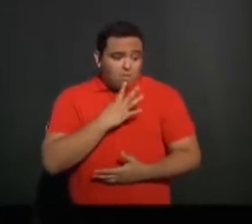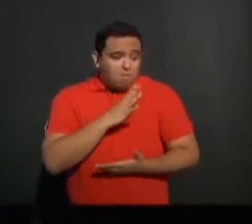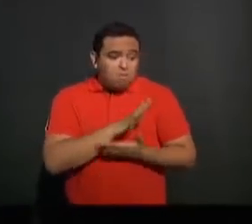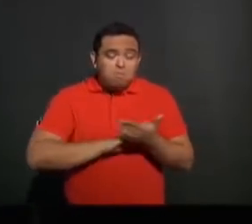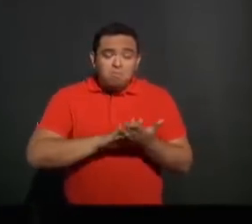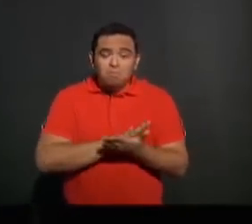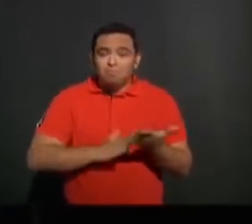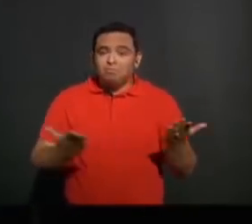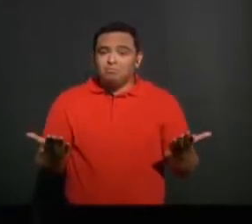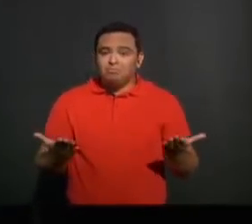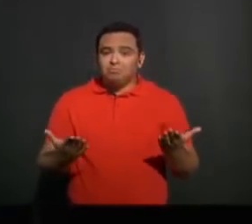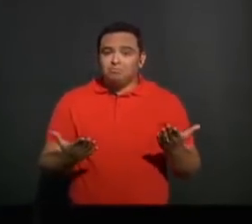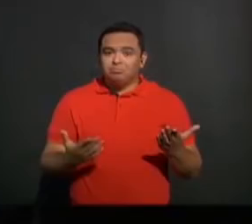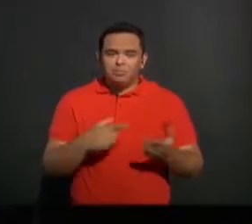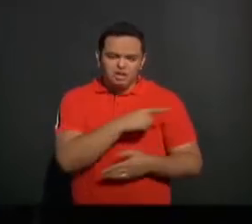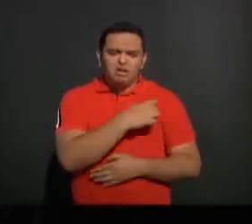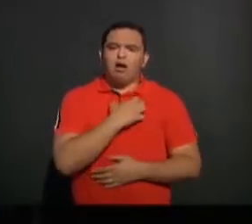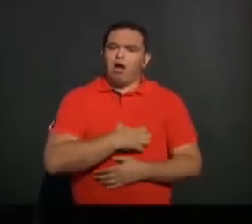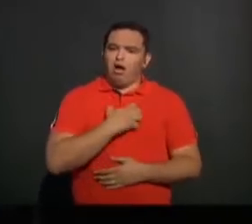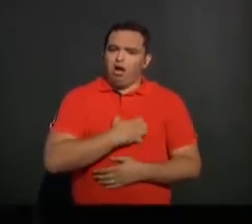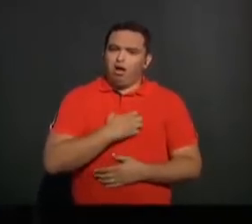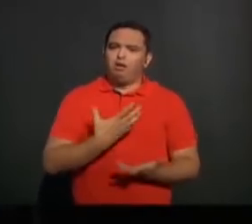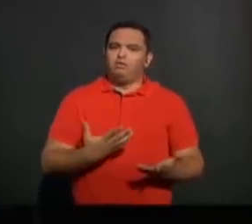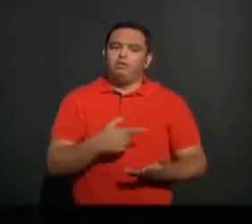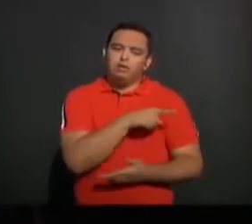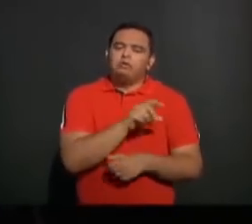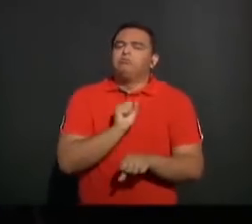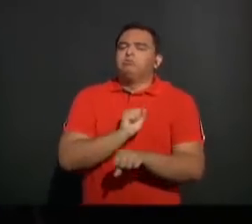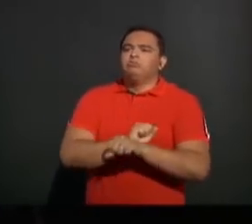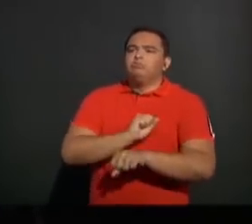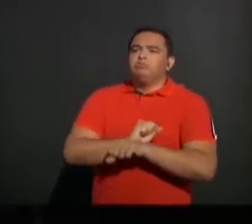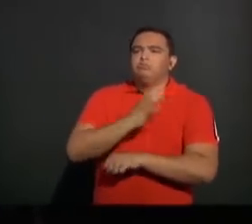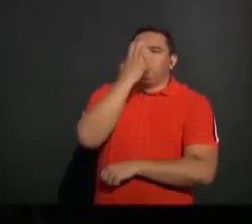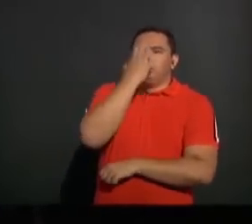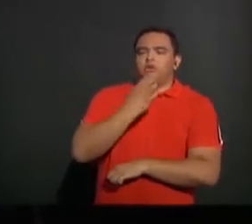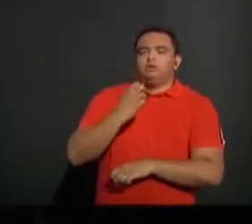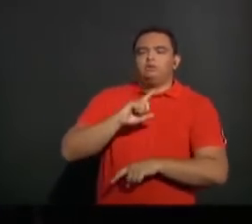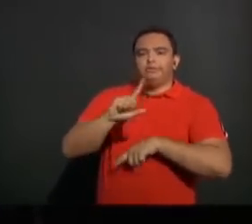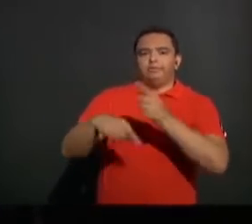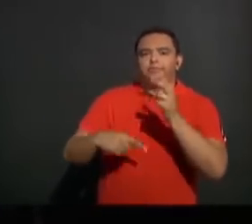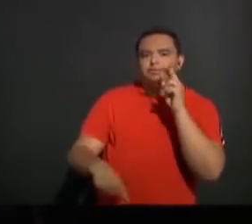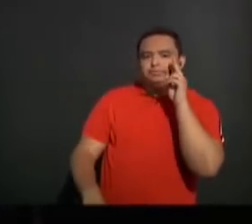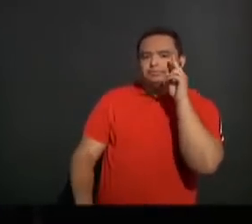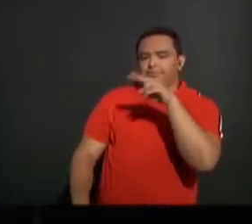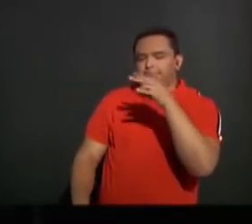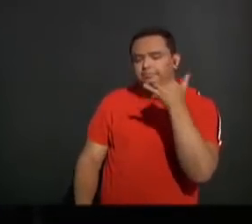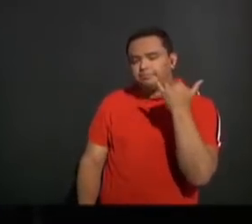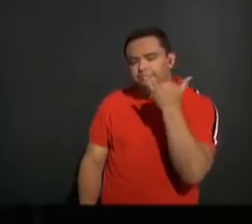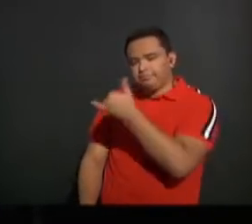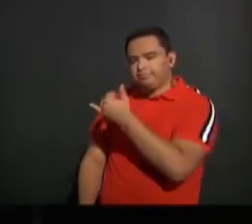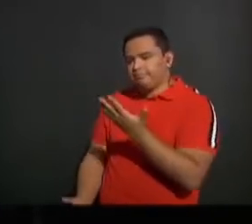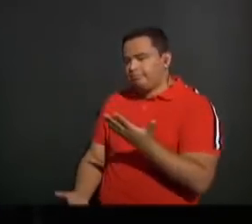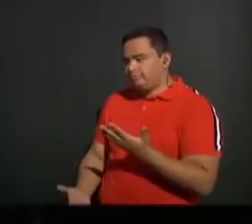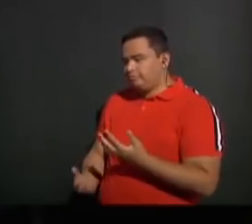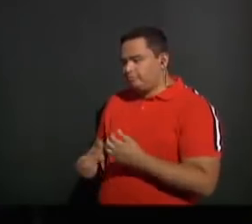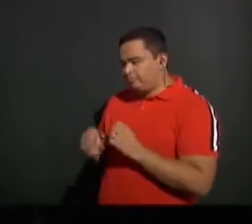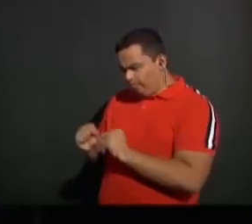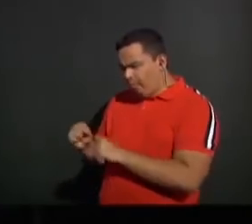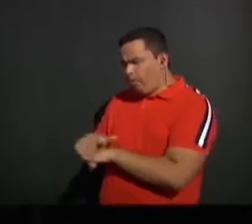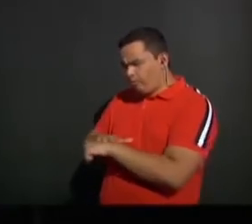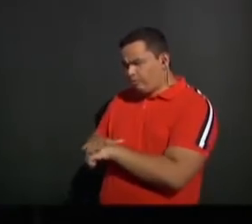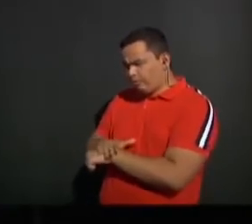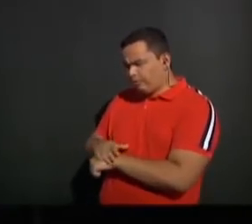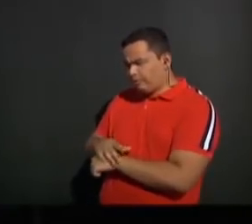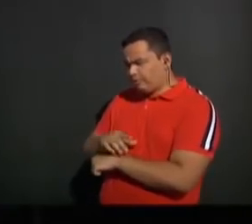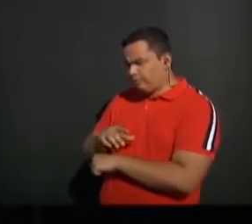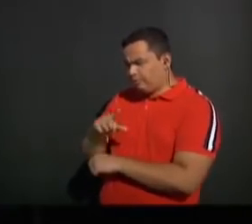Aí ficou assim, bravo, um tempinho, com essa Bíblia aqui no colo. Pegou, olhou para mim e falou assim: dá para a gente conversar sobre Zaqueu